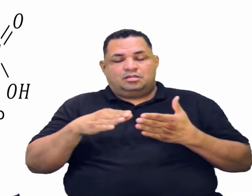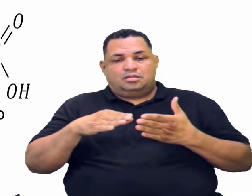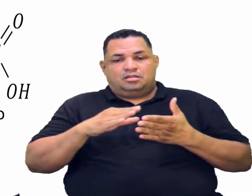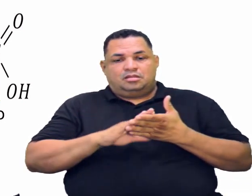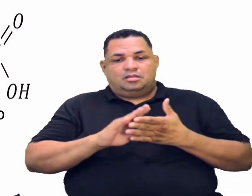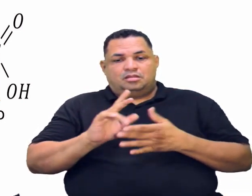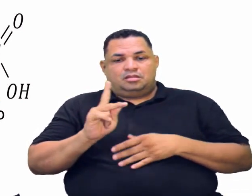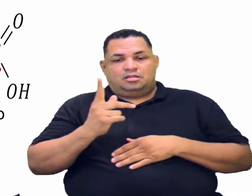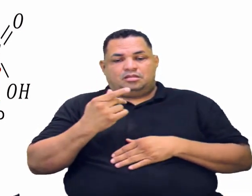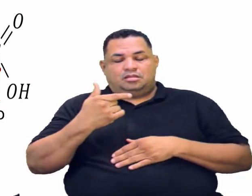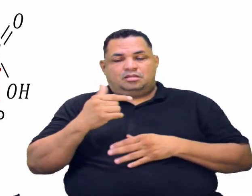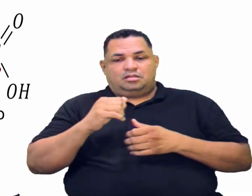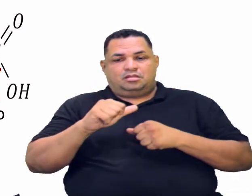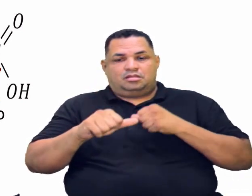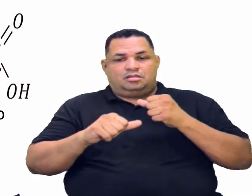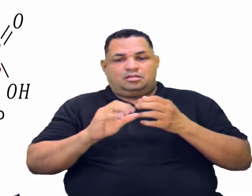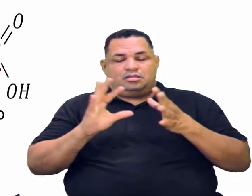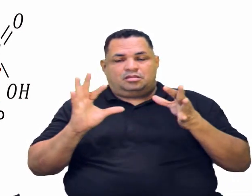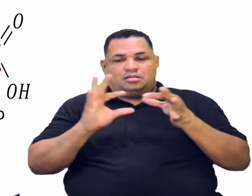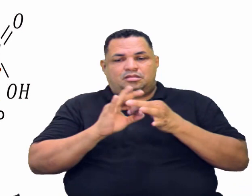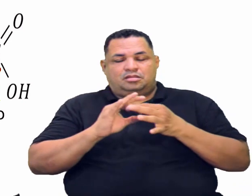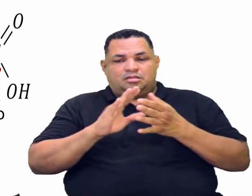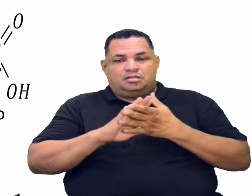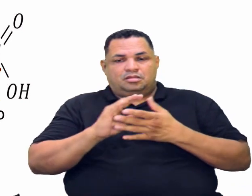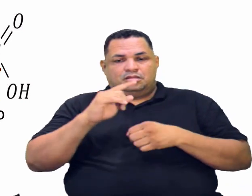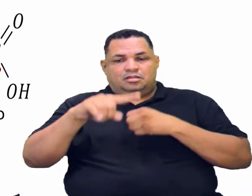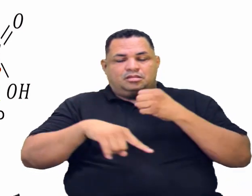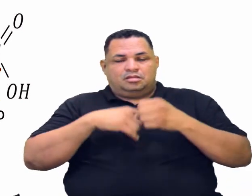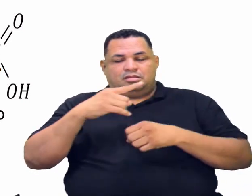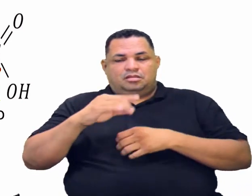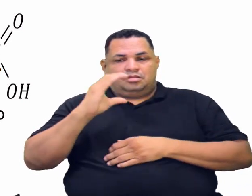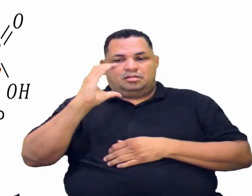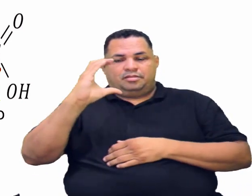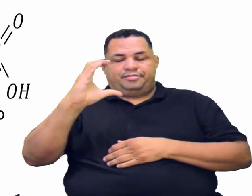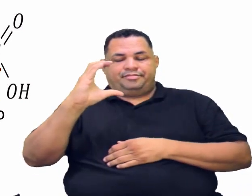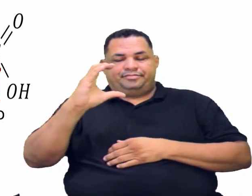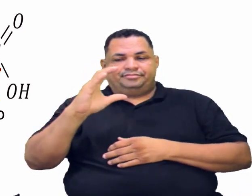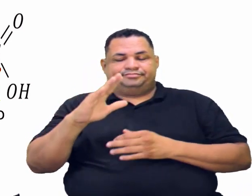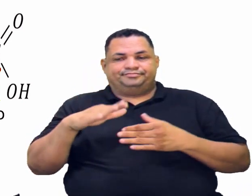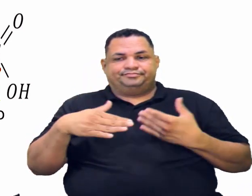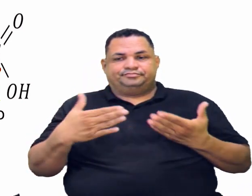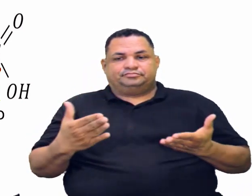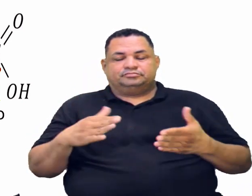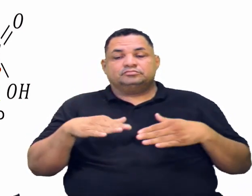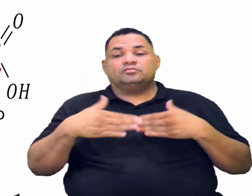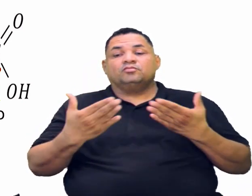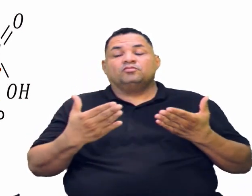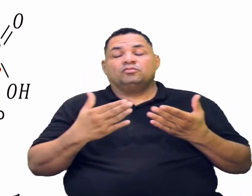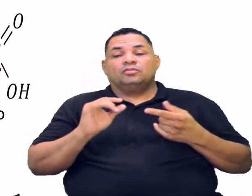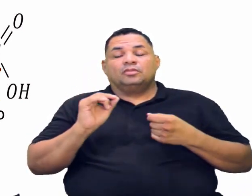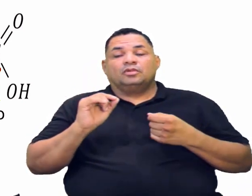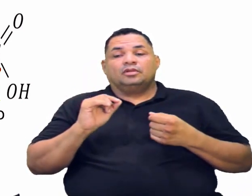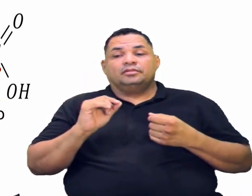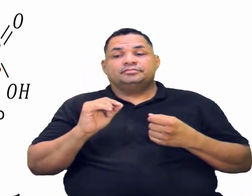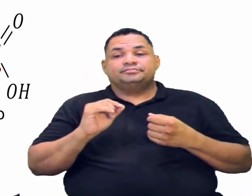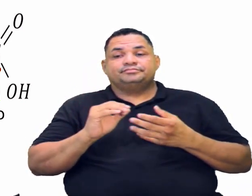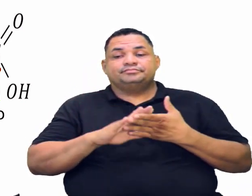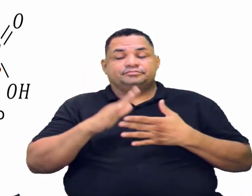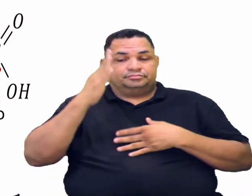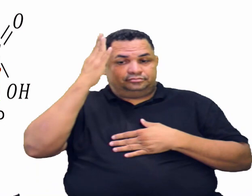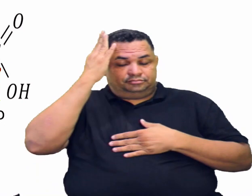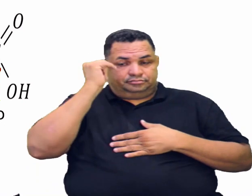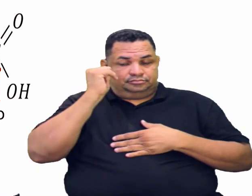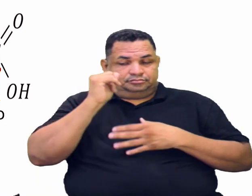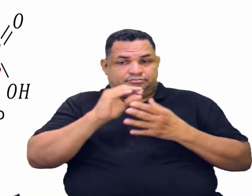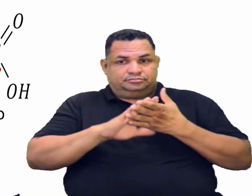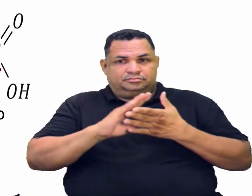forma a hidroxila e aí liga-se ao nosso átomo de carbono. Então, qual é o ponto, professora? É saber se